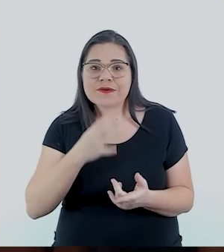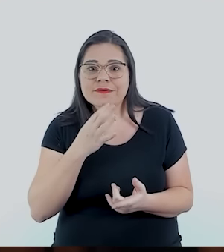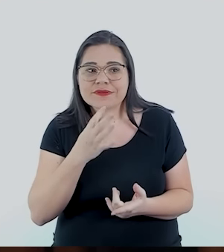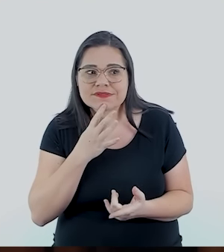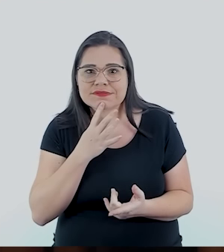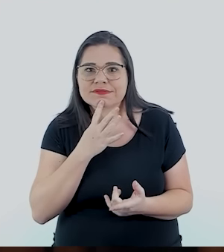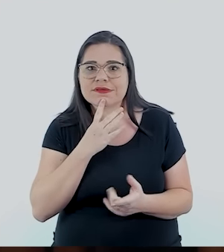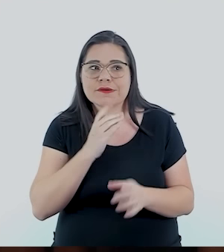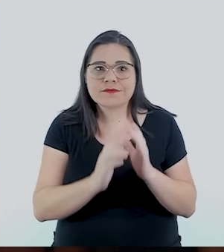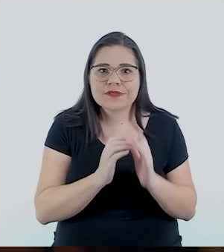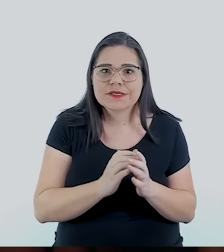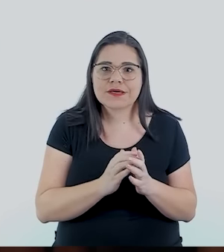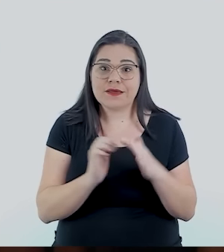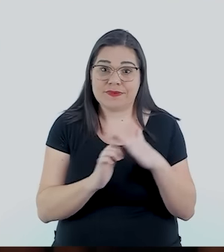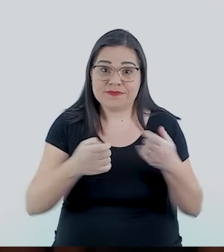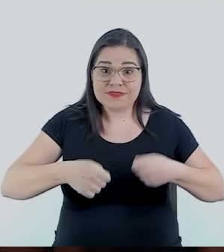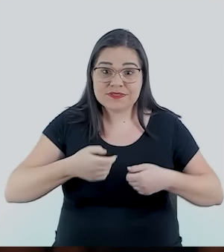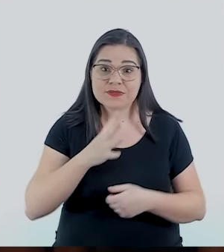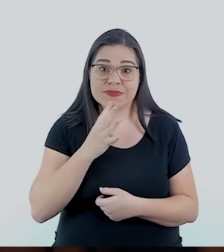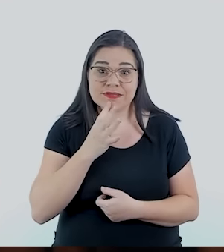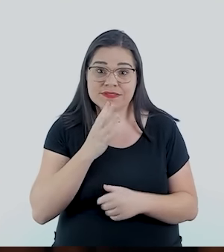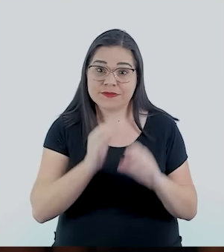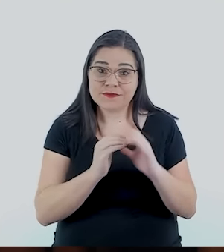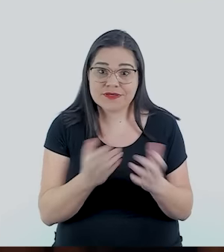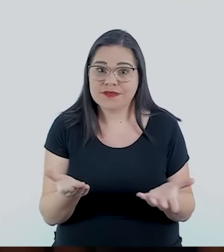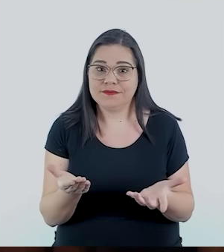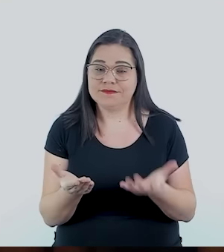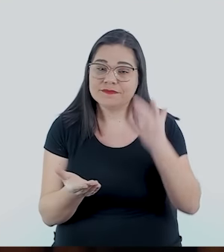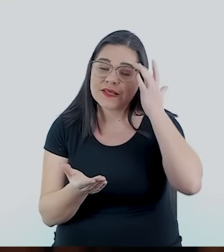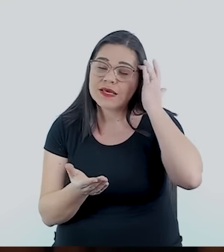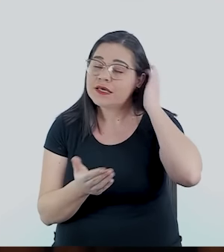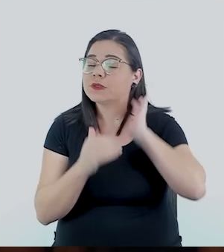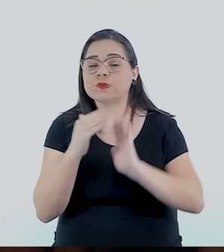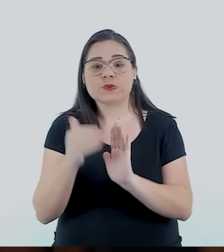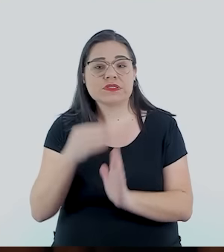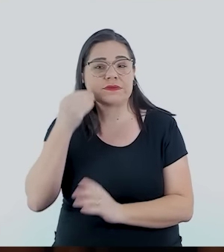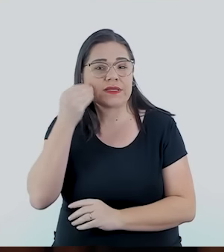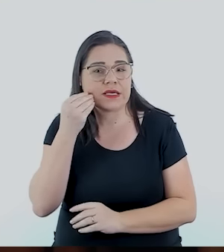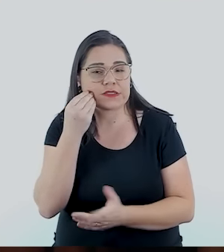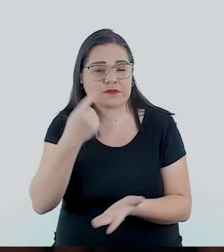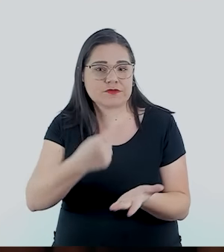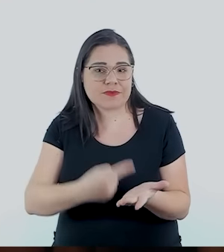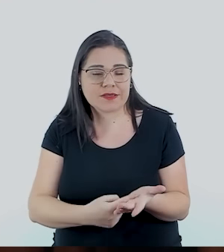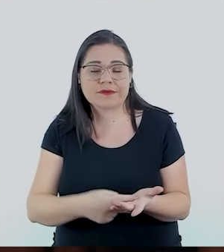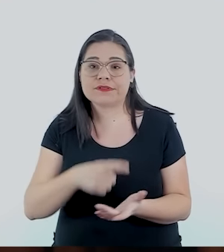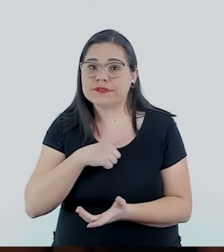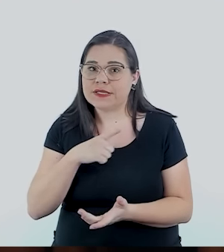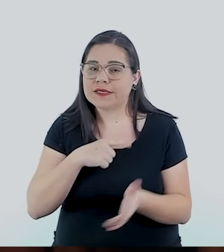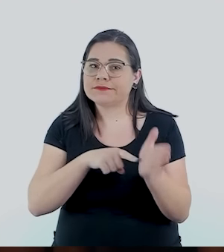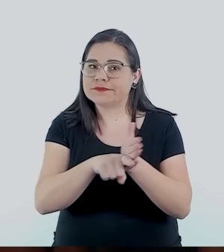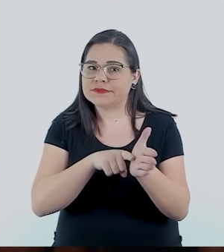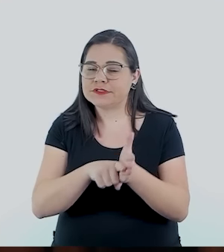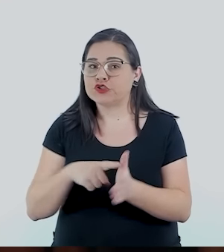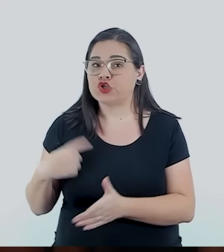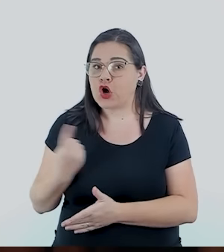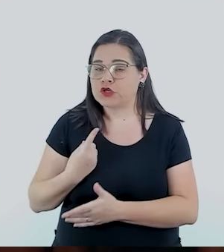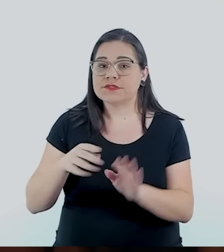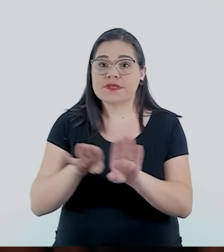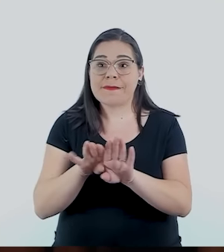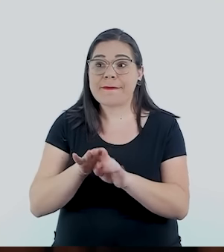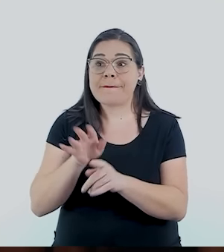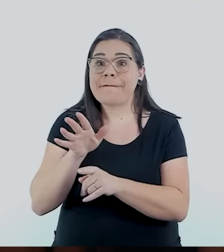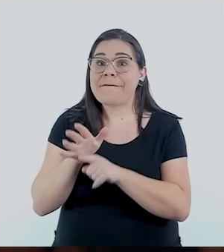comunicar com esse público então além de toda experiência comprometimento E aí não faltam cases desde clientes nossos até estudos